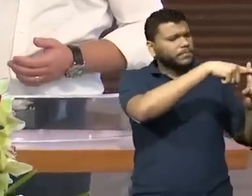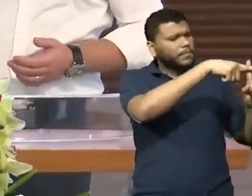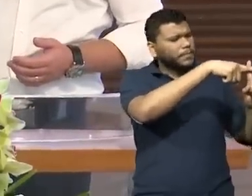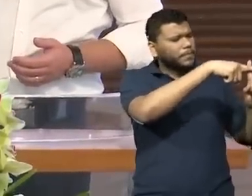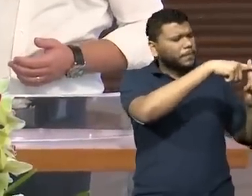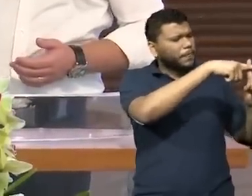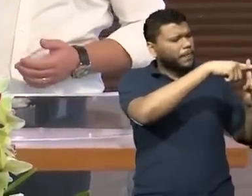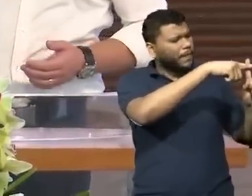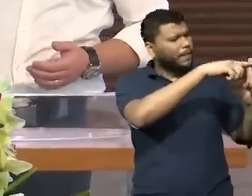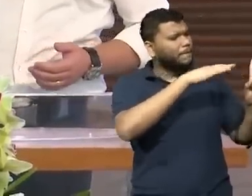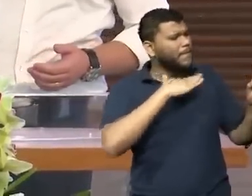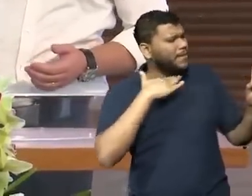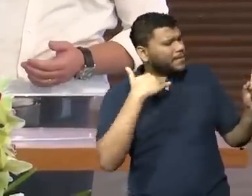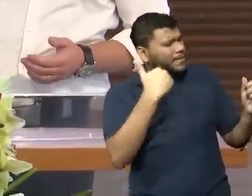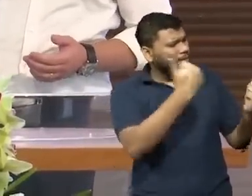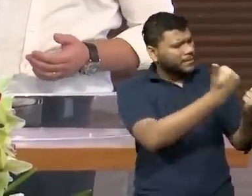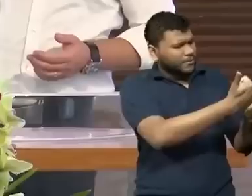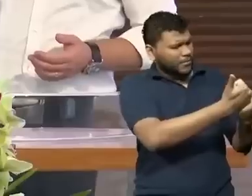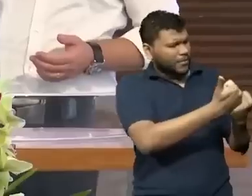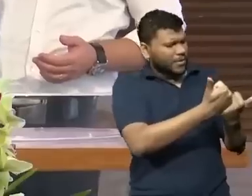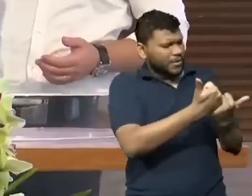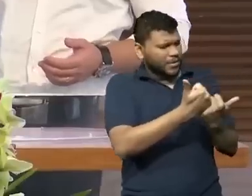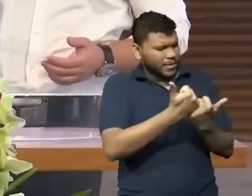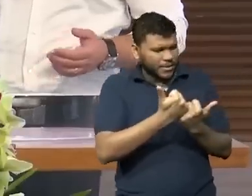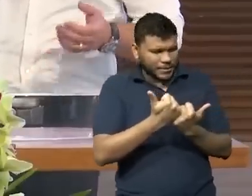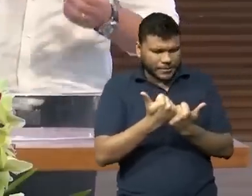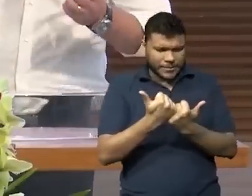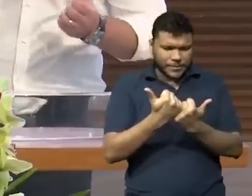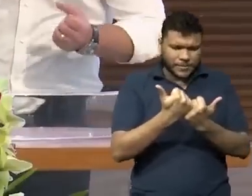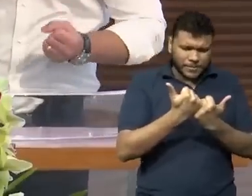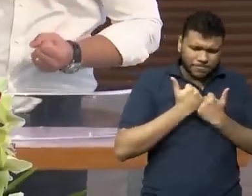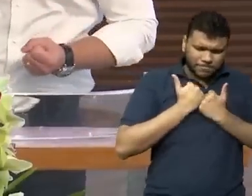sacrifício que é perfeito